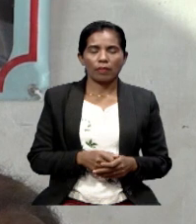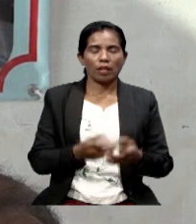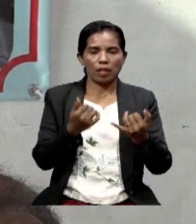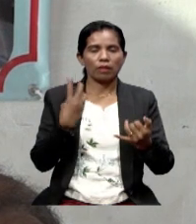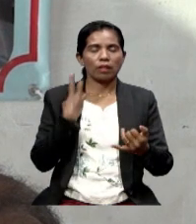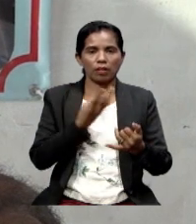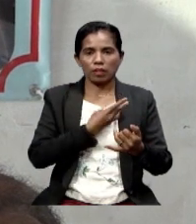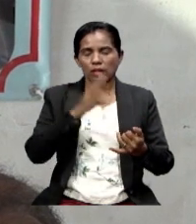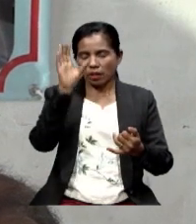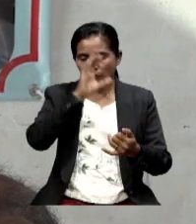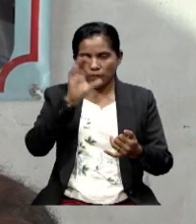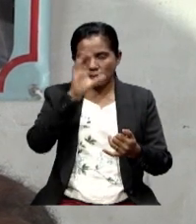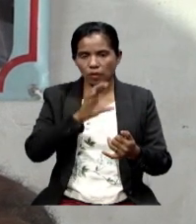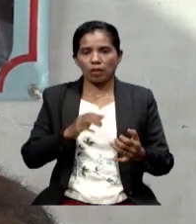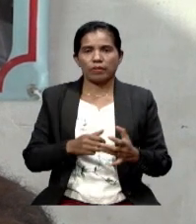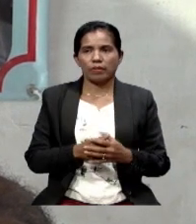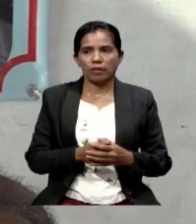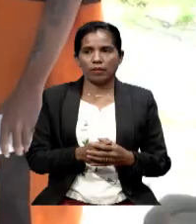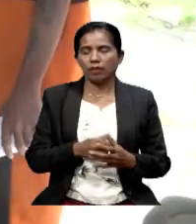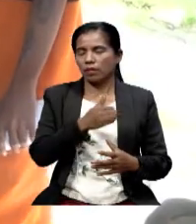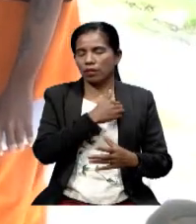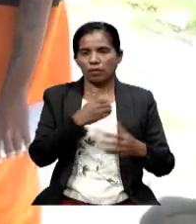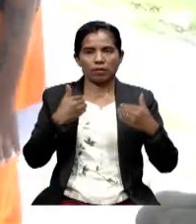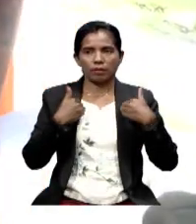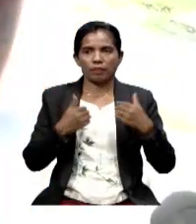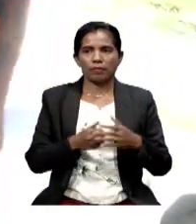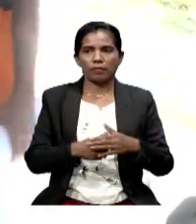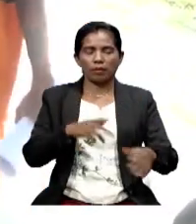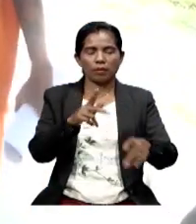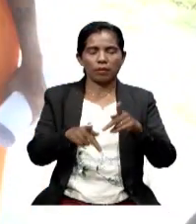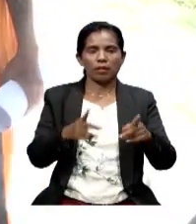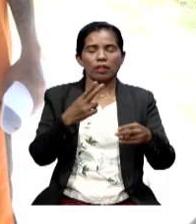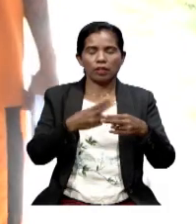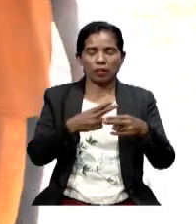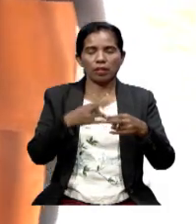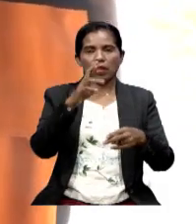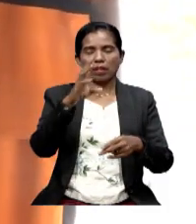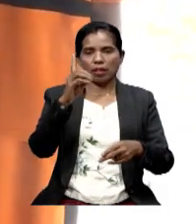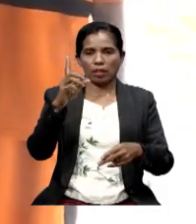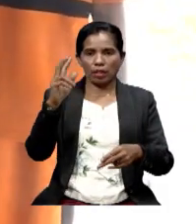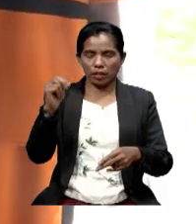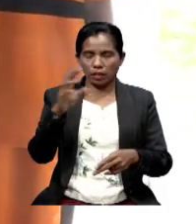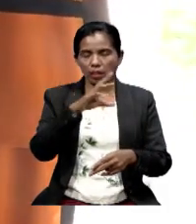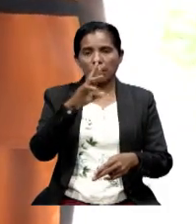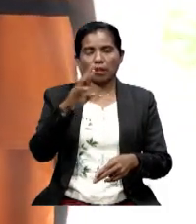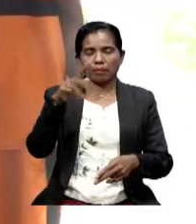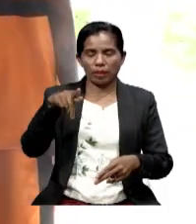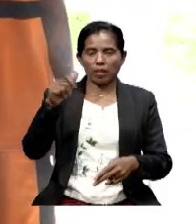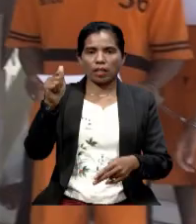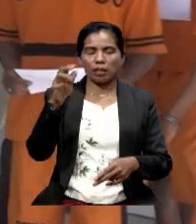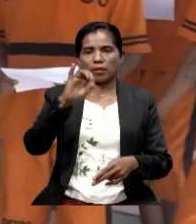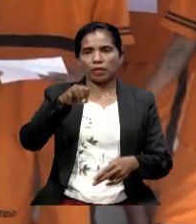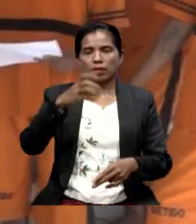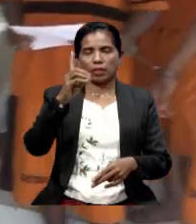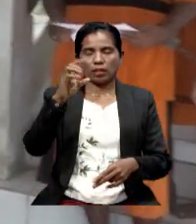se buka ela mas siga feta suspeito sira ho inicial RDSI RPAMI